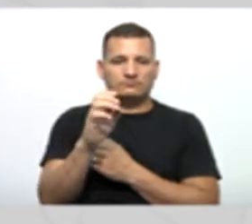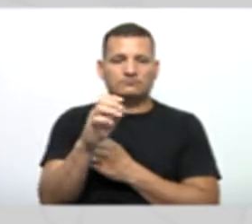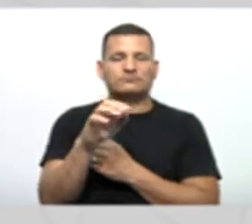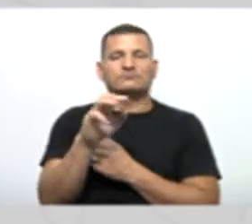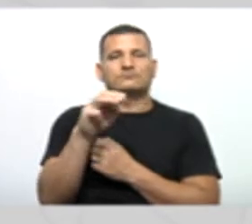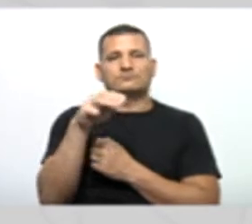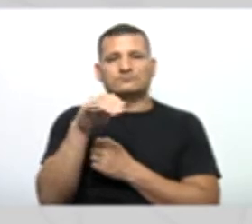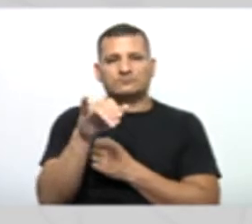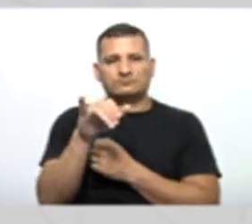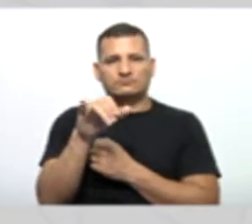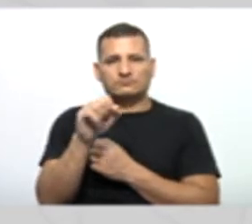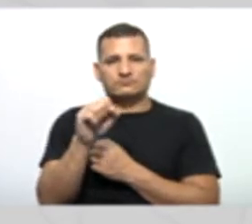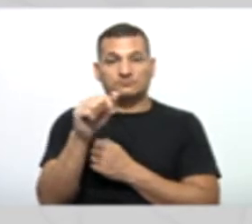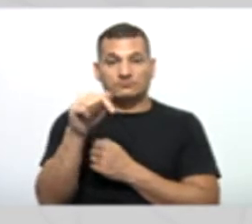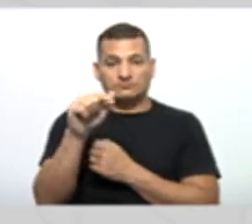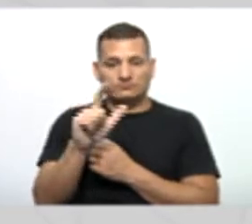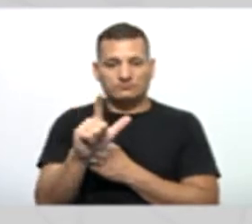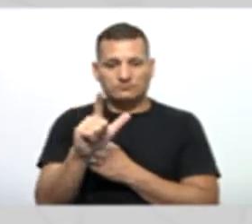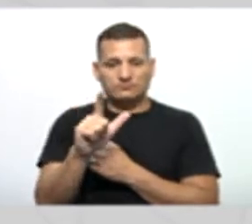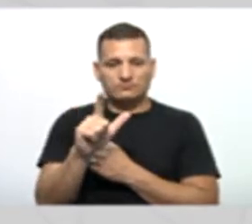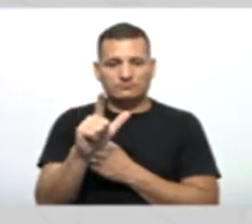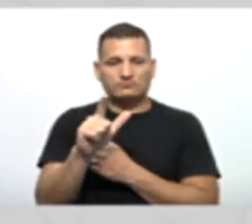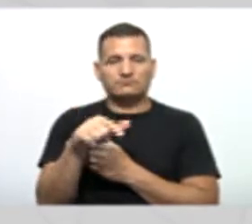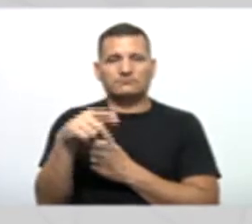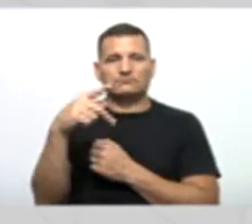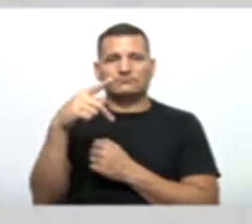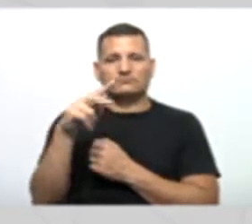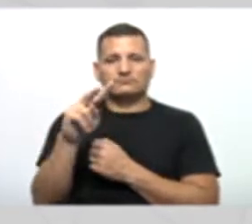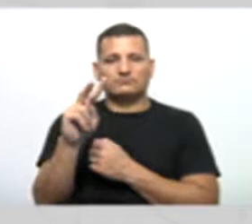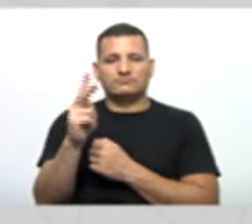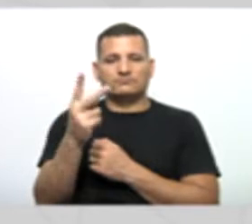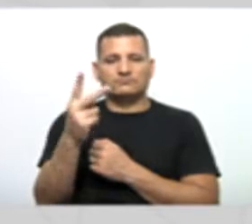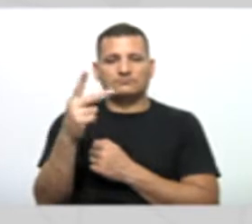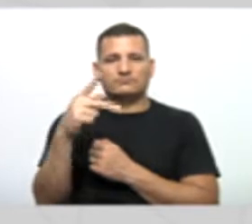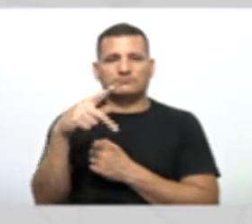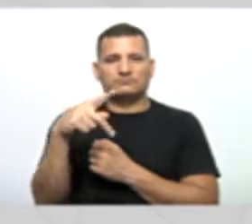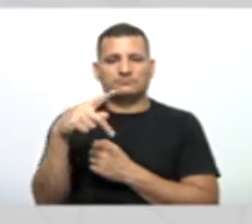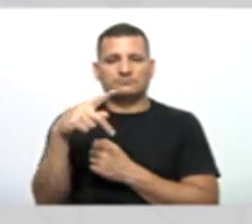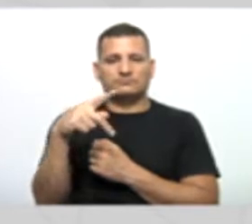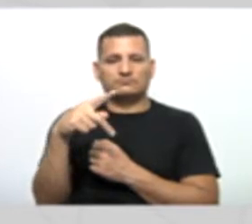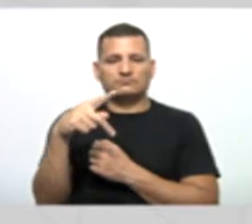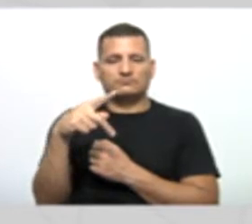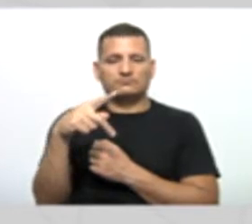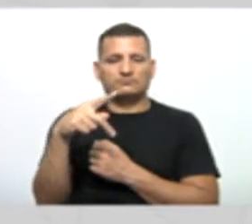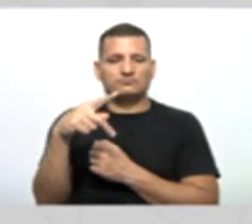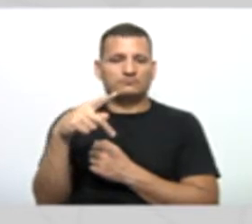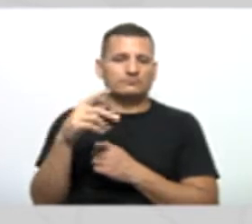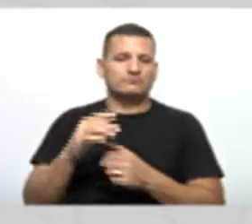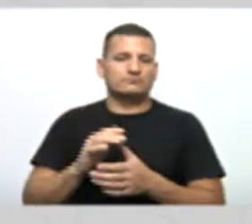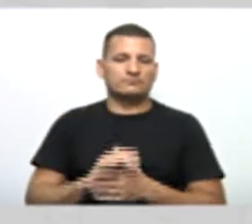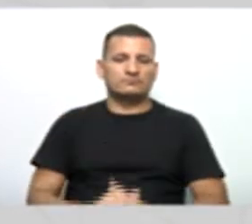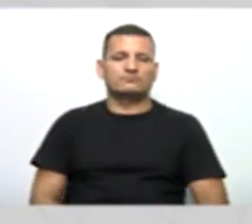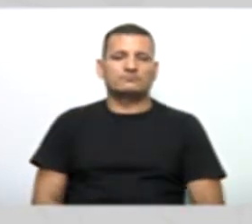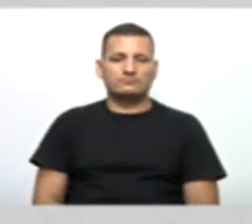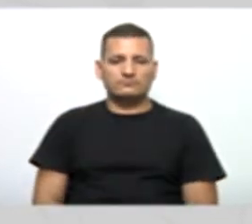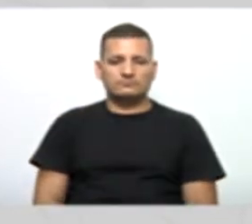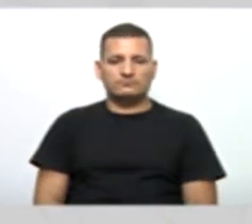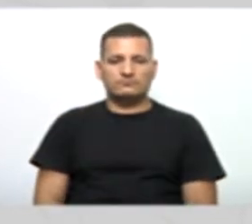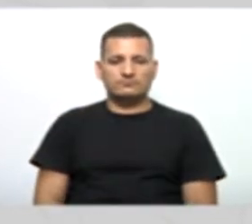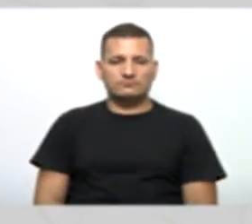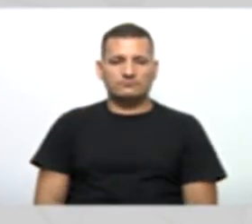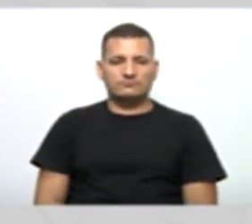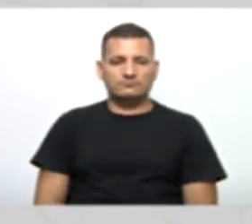Instala o MySQL, que é o M, e o PHP, que é o P ali do final. Tem a